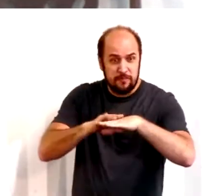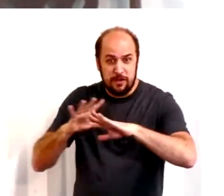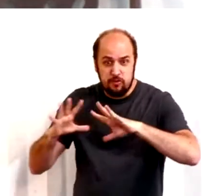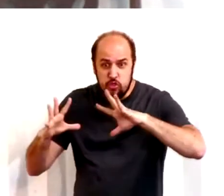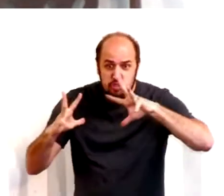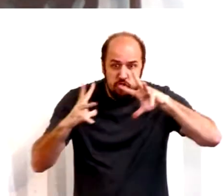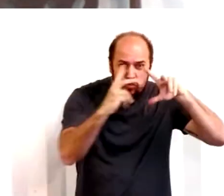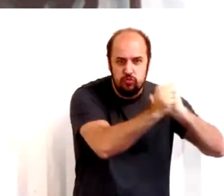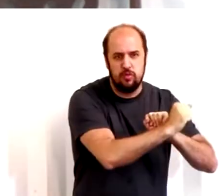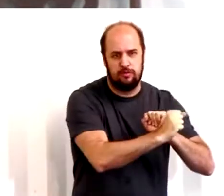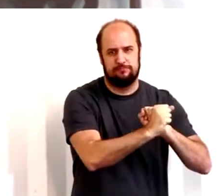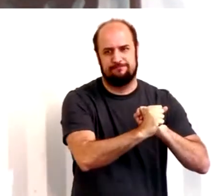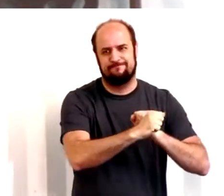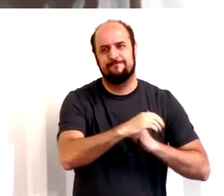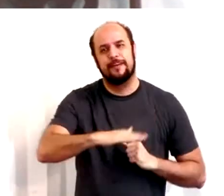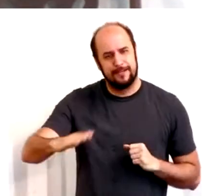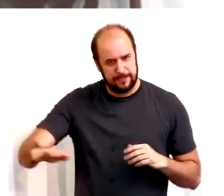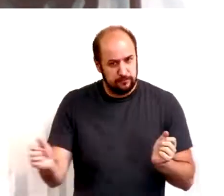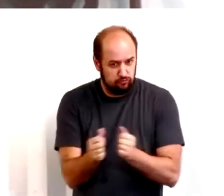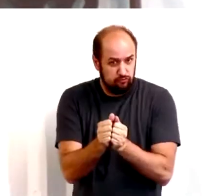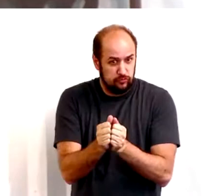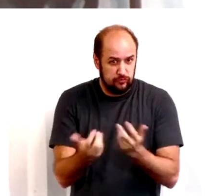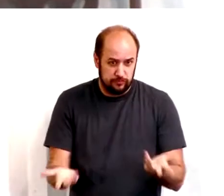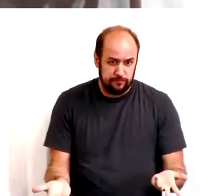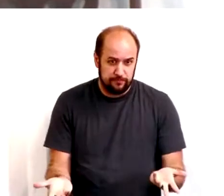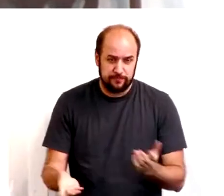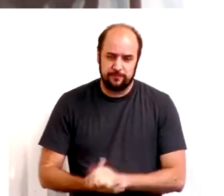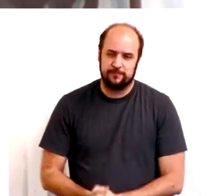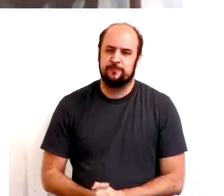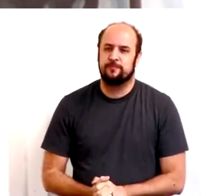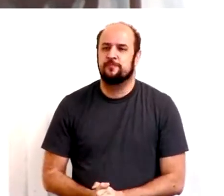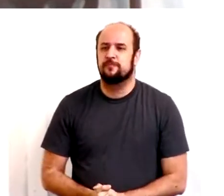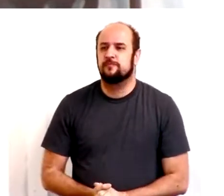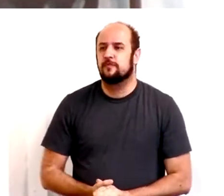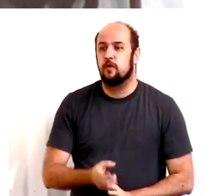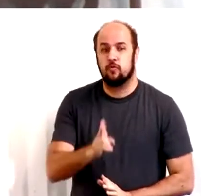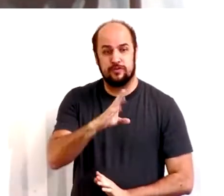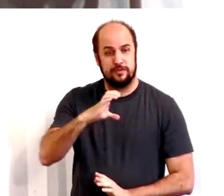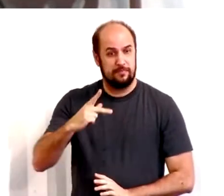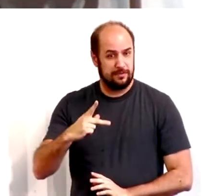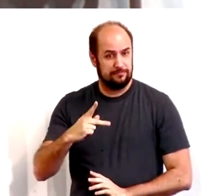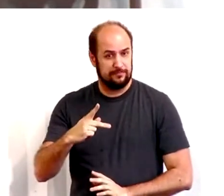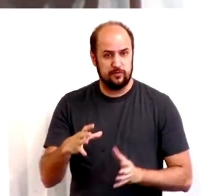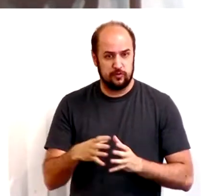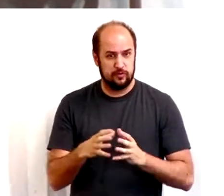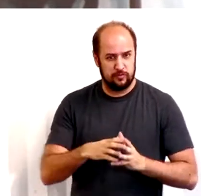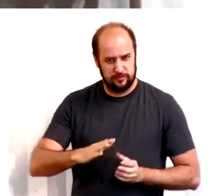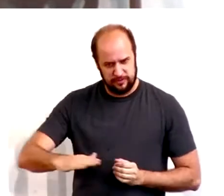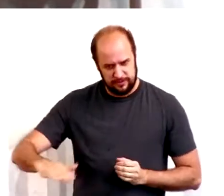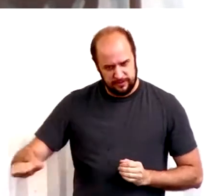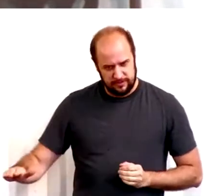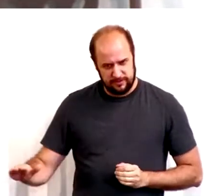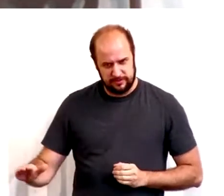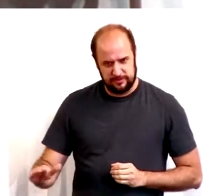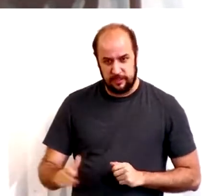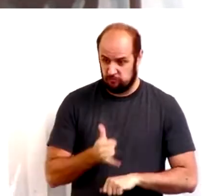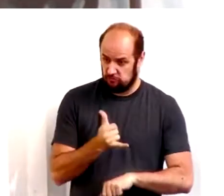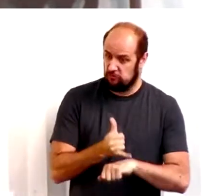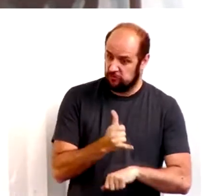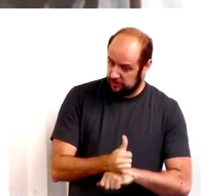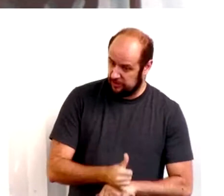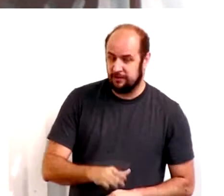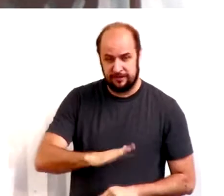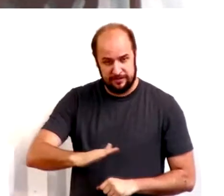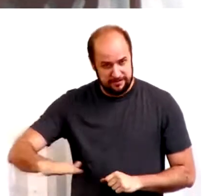inclusive as crianças, para essa finalidade. Nós temos a UCP, a diretoria da UCP, nós